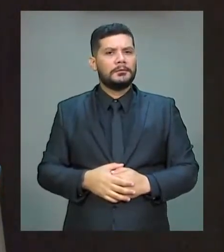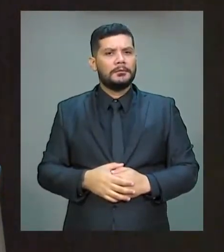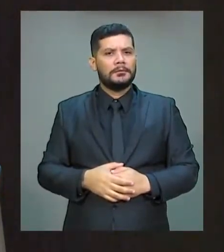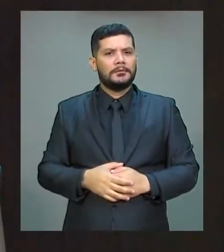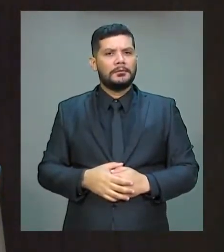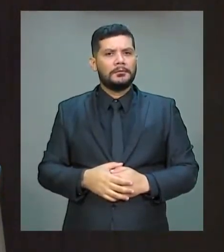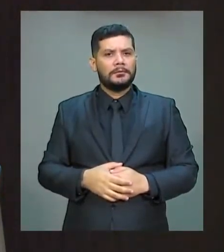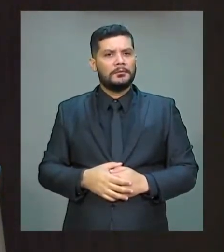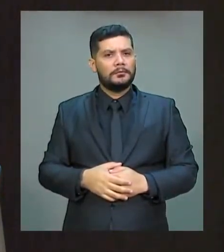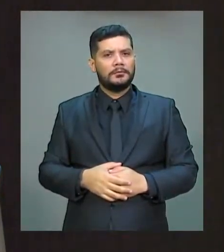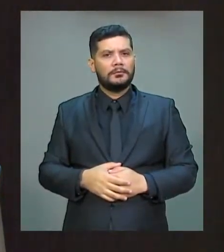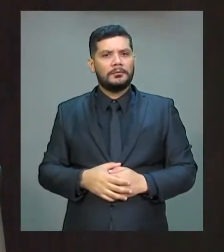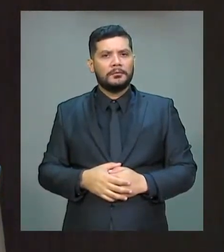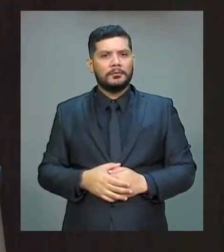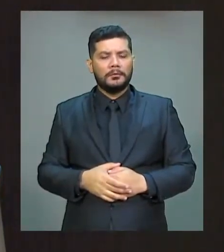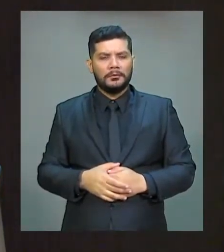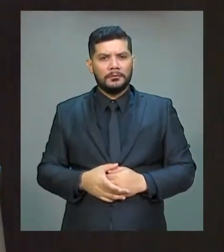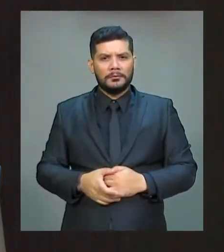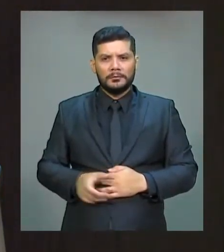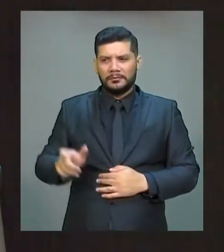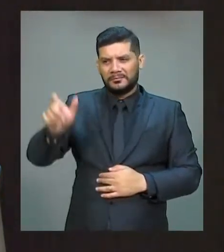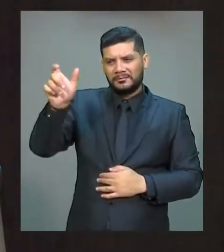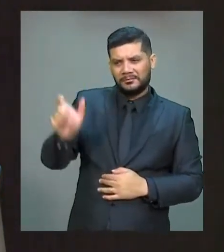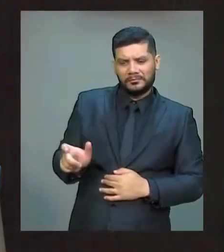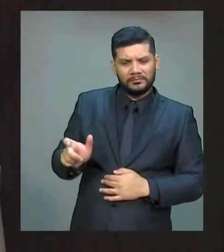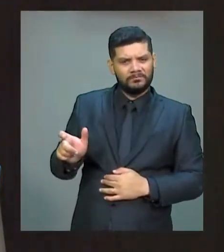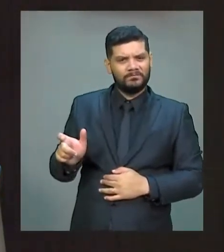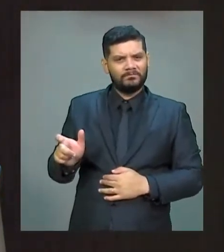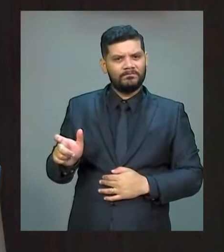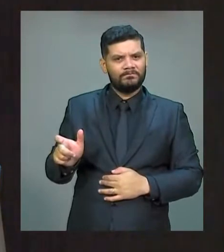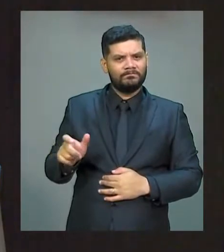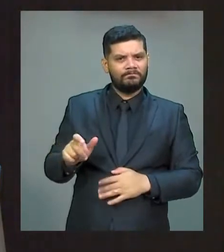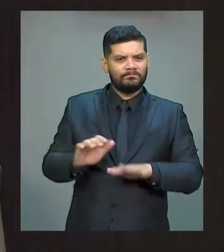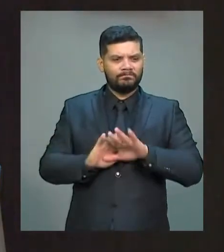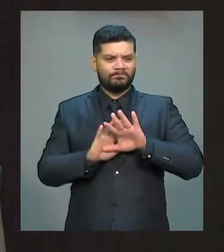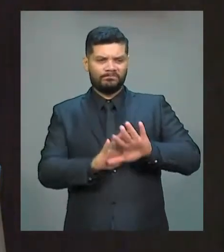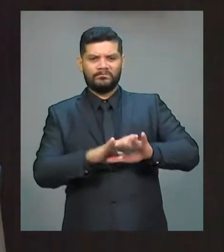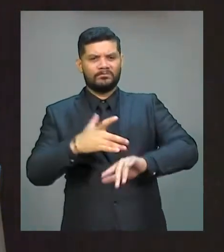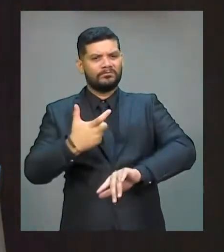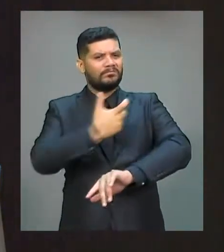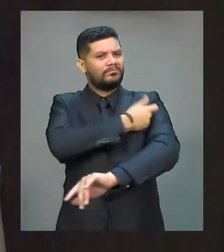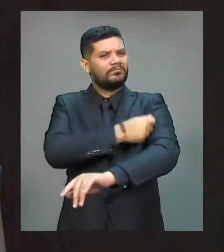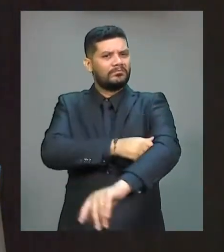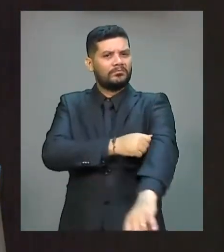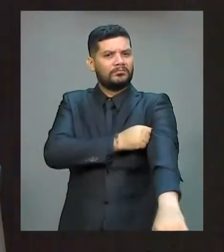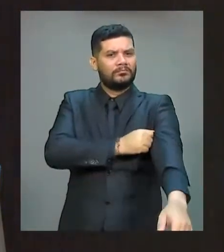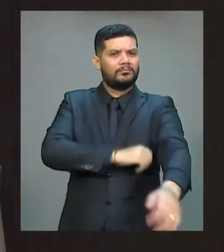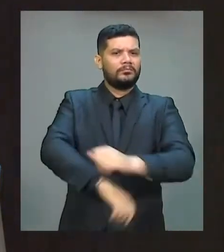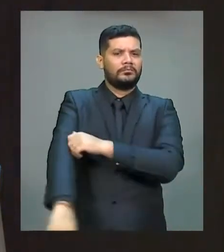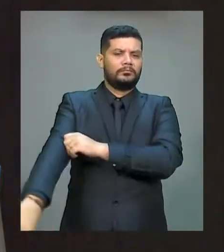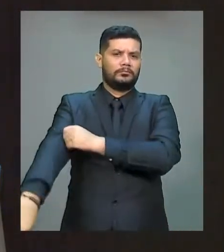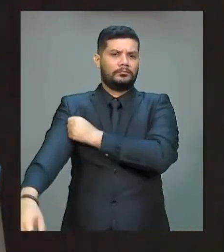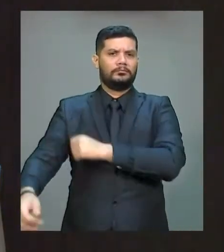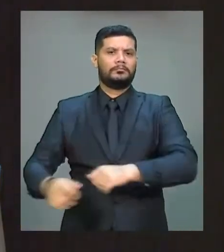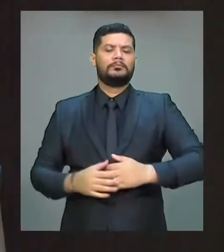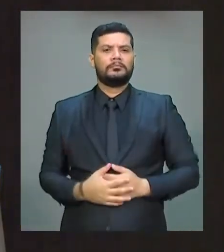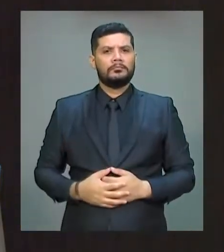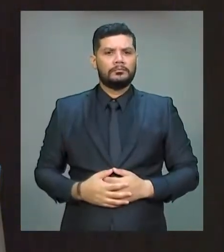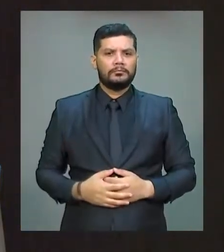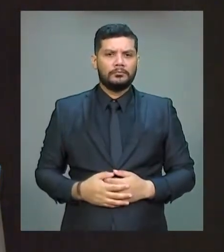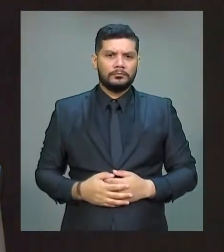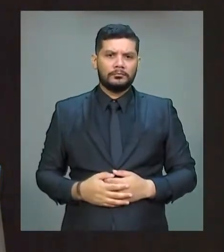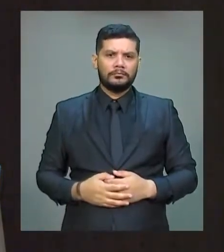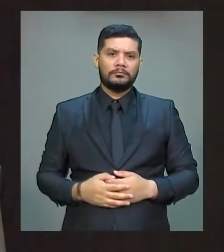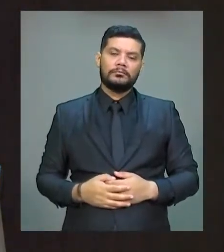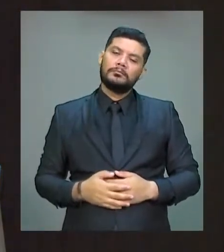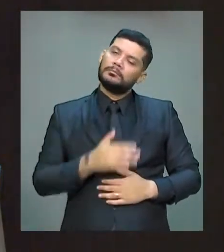esta conduta anti-vacina. Veja, e não foram apenas as condutas do ponto de vista dos negócios